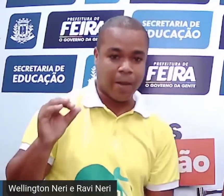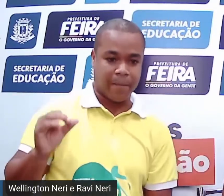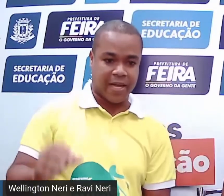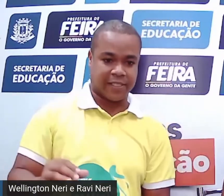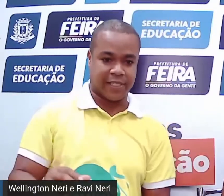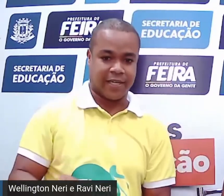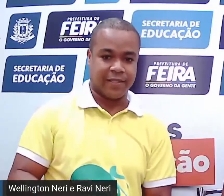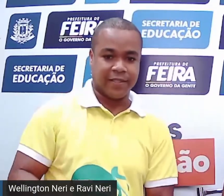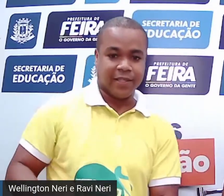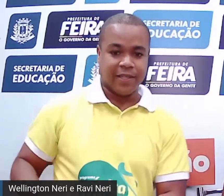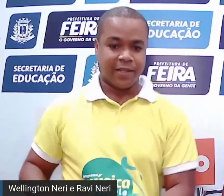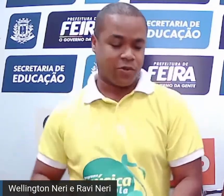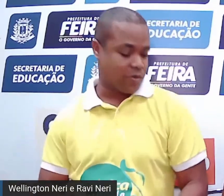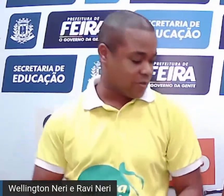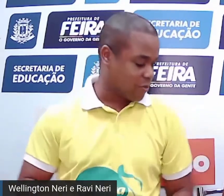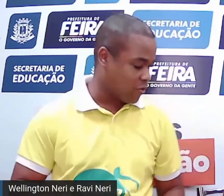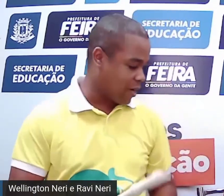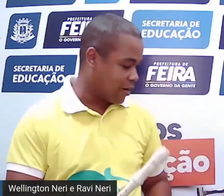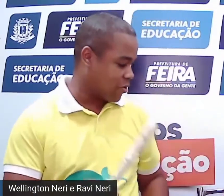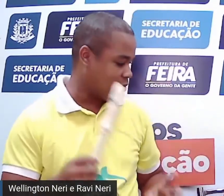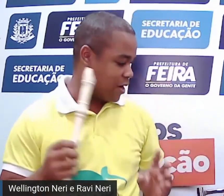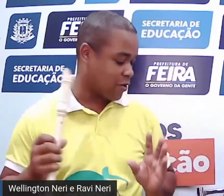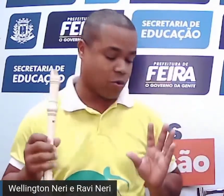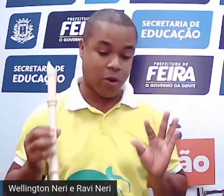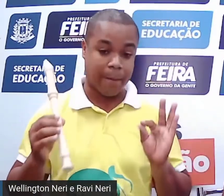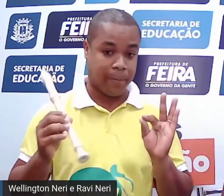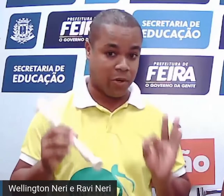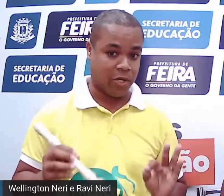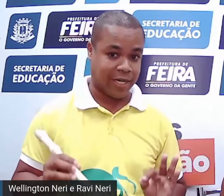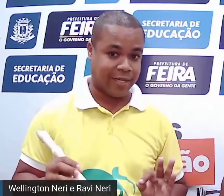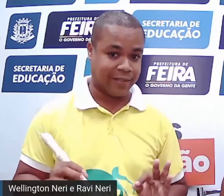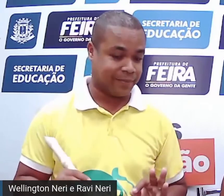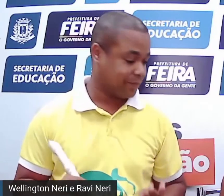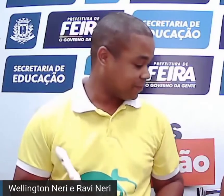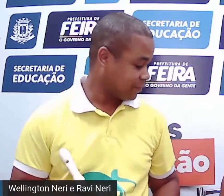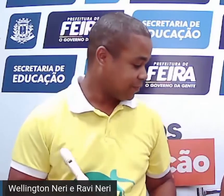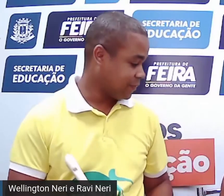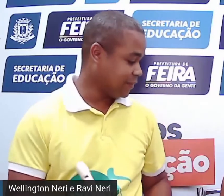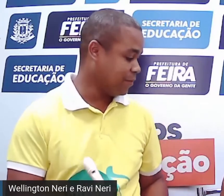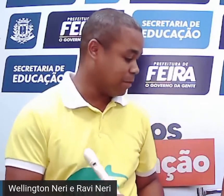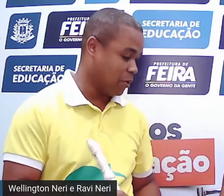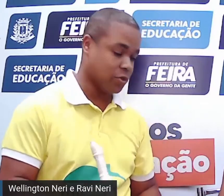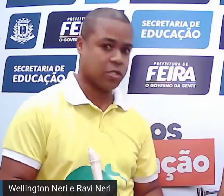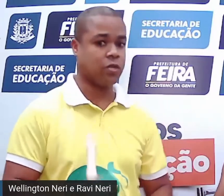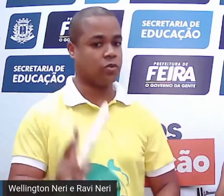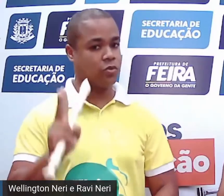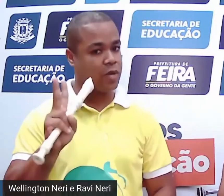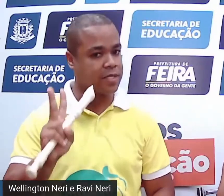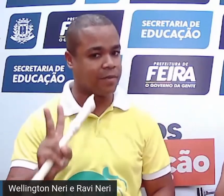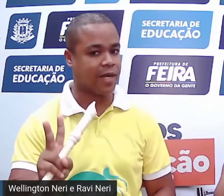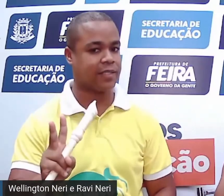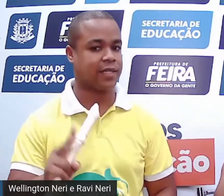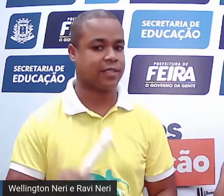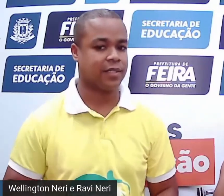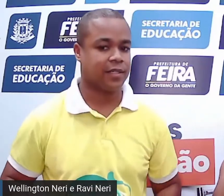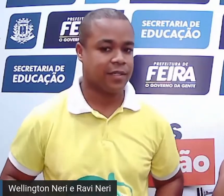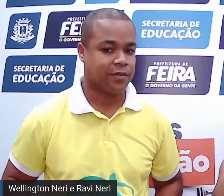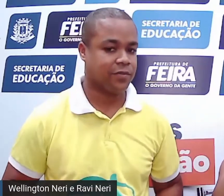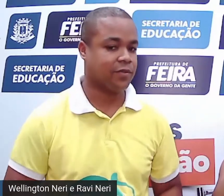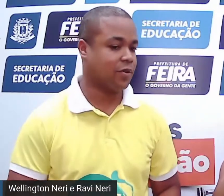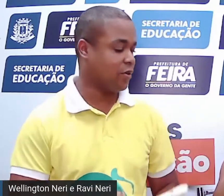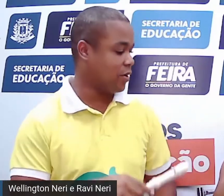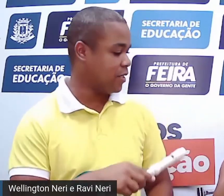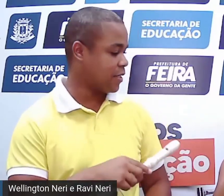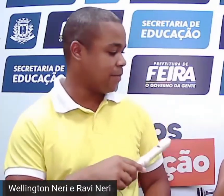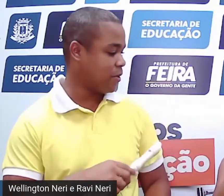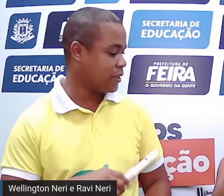uma mágica. Depois outra. Com a bola. Depois outra. Pronto, são duas mágicas.